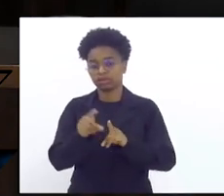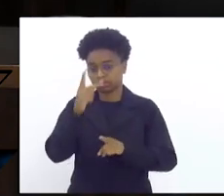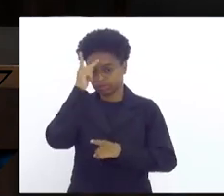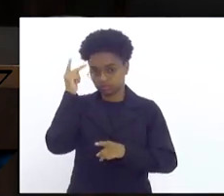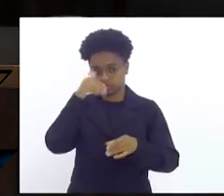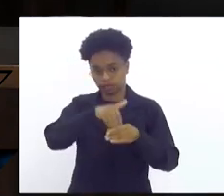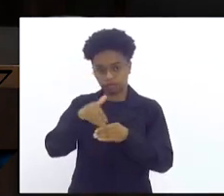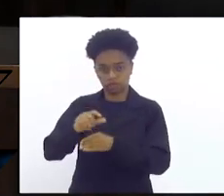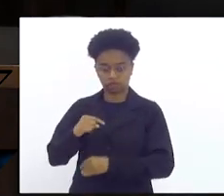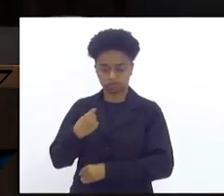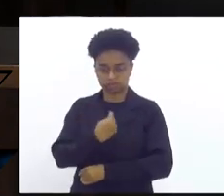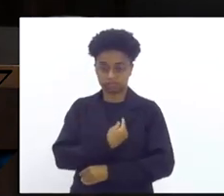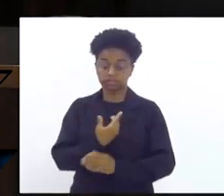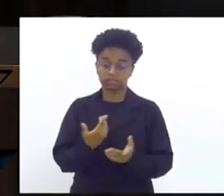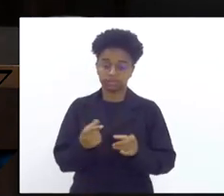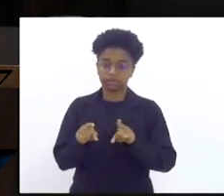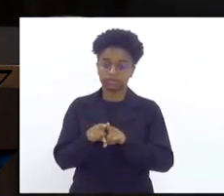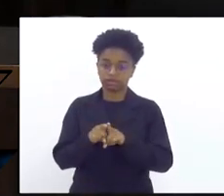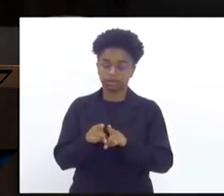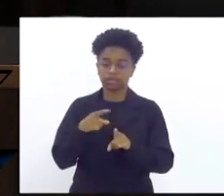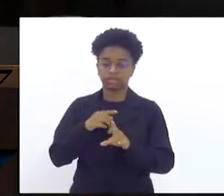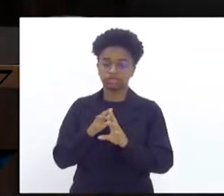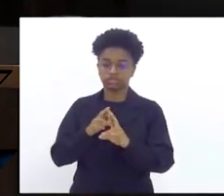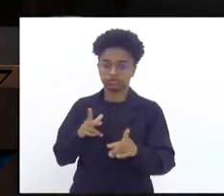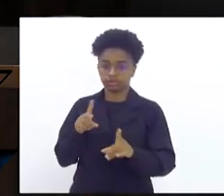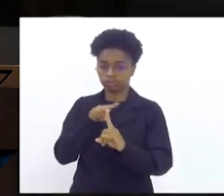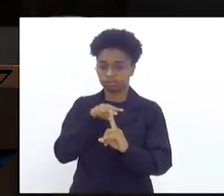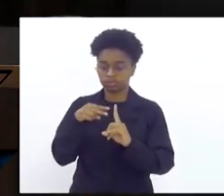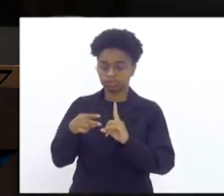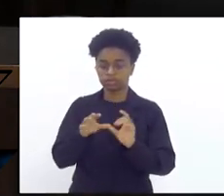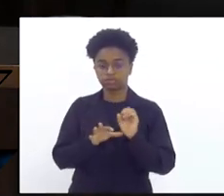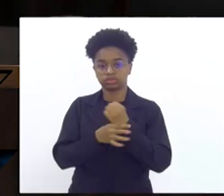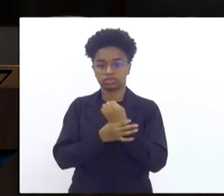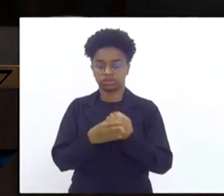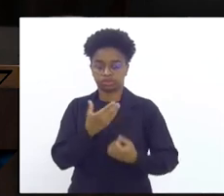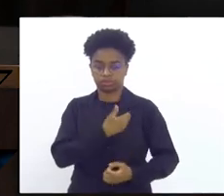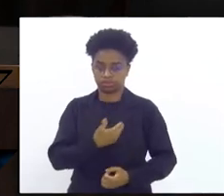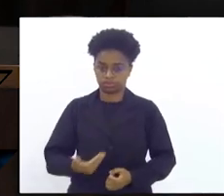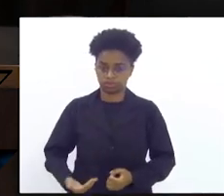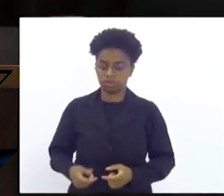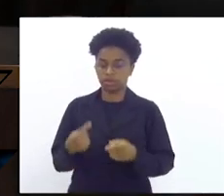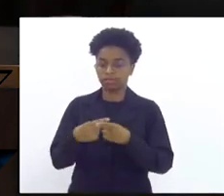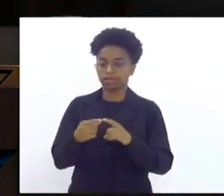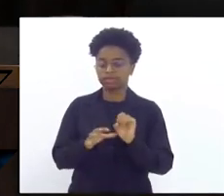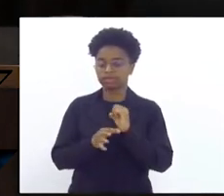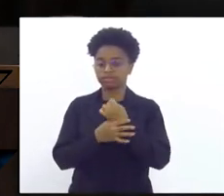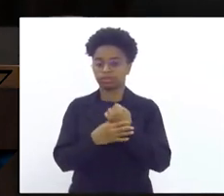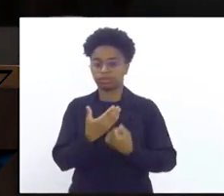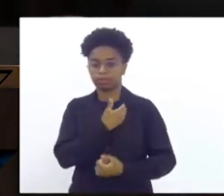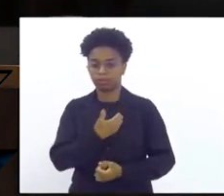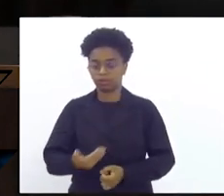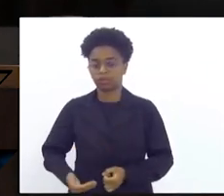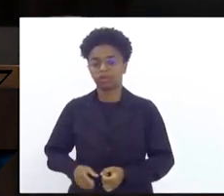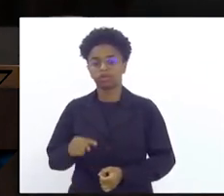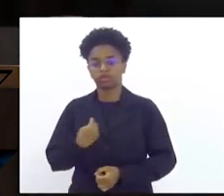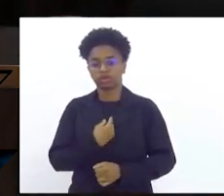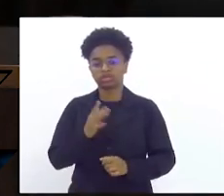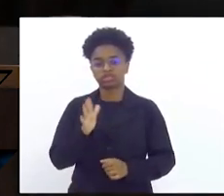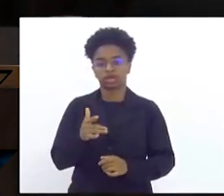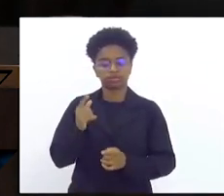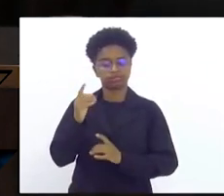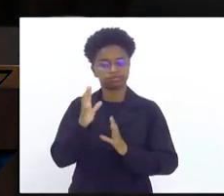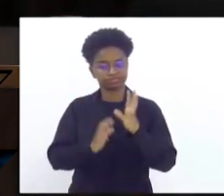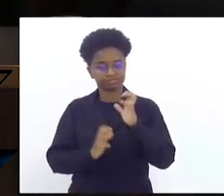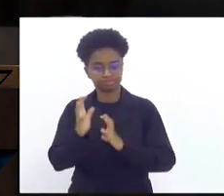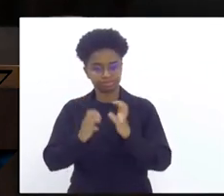constroem nossos mandatos temos também diferença do ponto de vista da segurança pública na segurança pública nós já fizemos inclusive bons debates